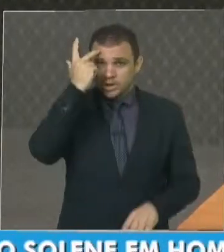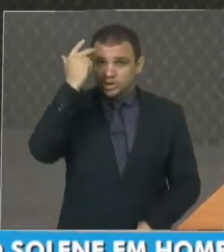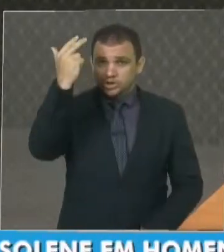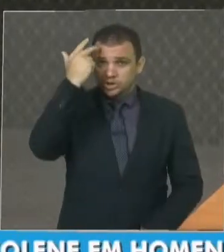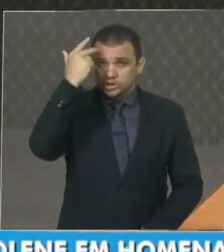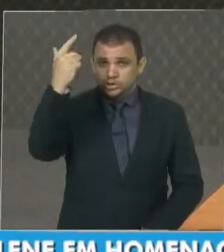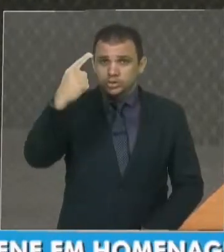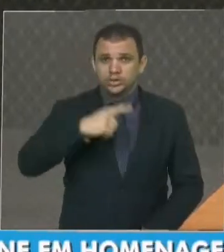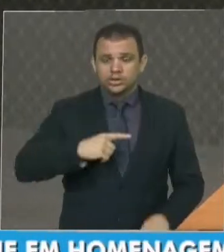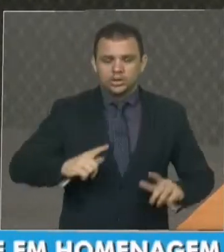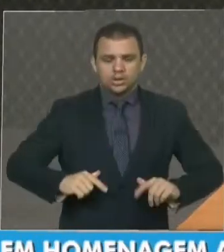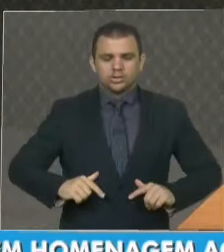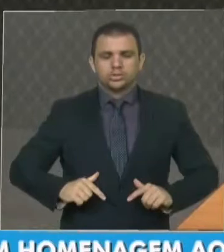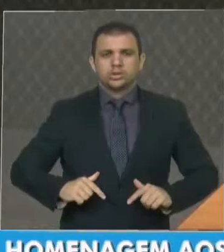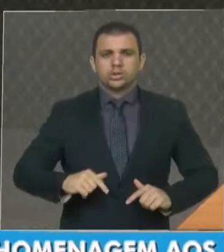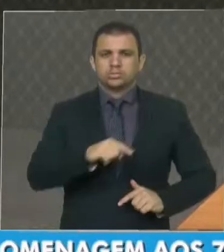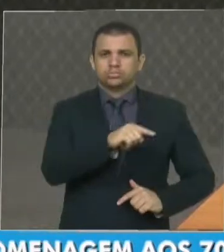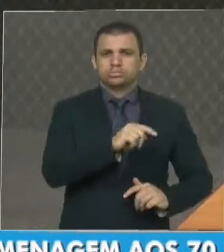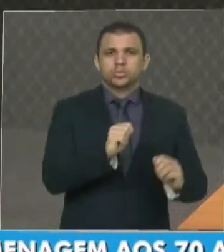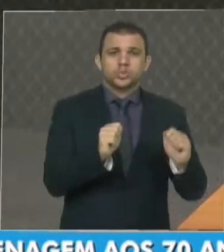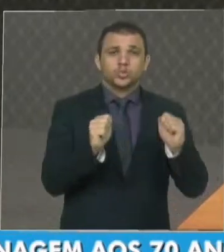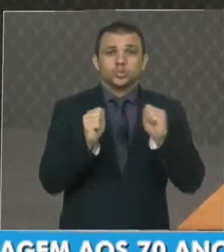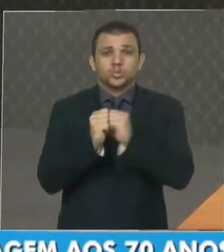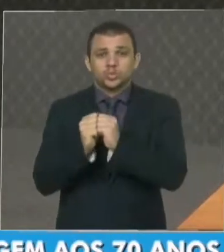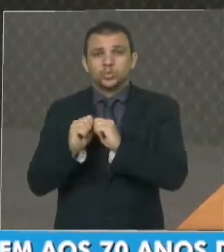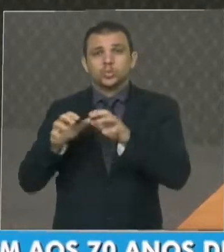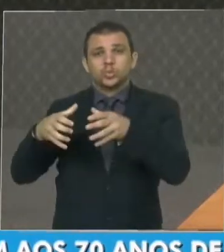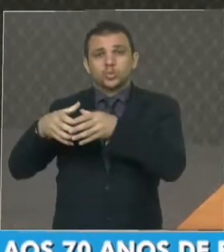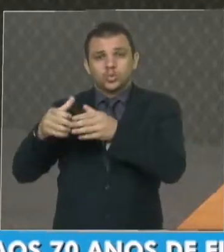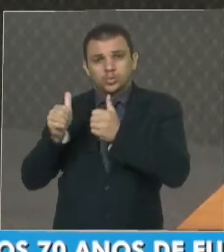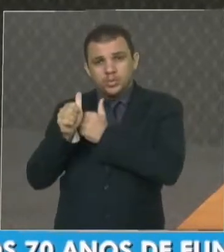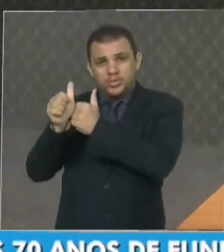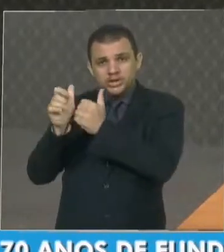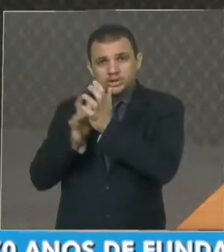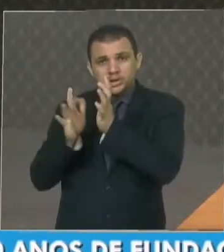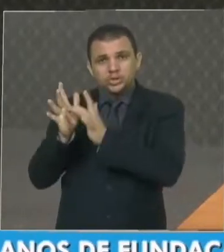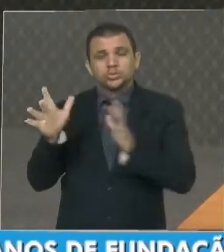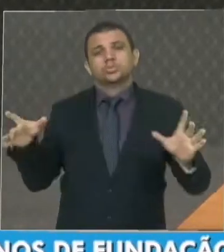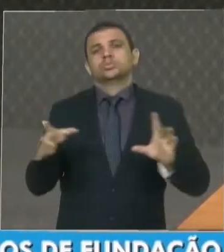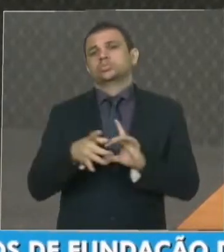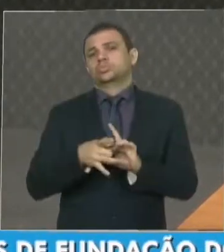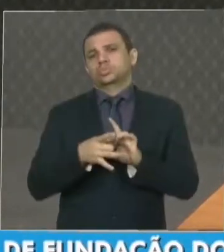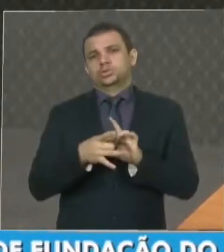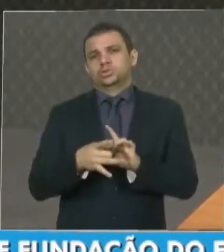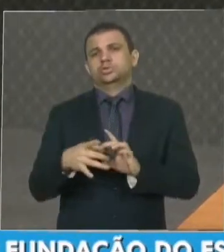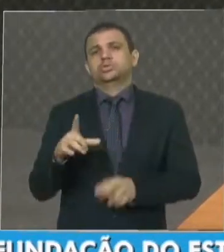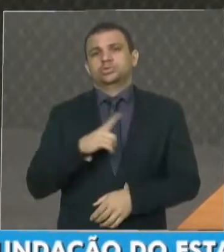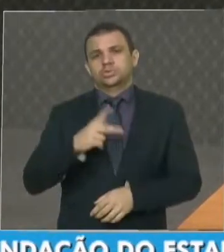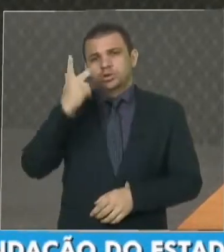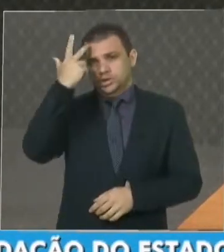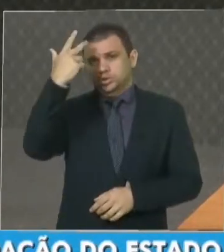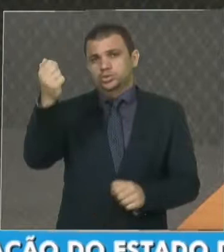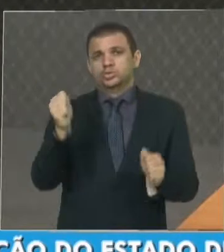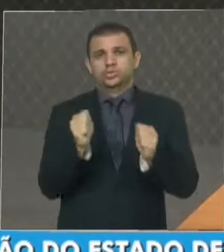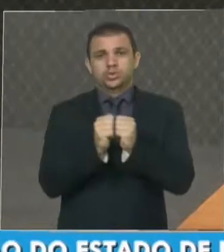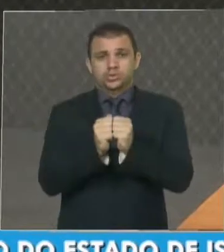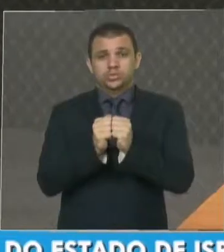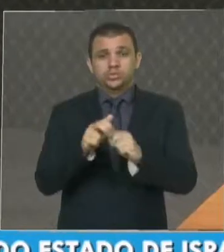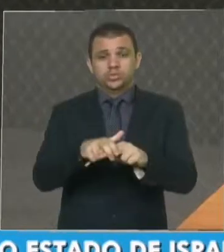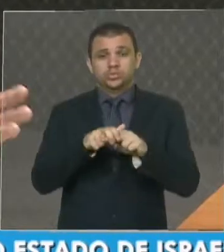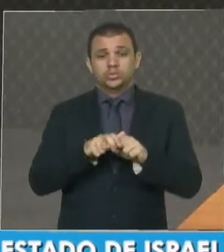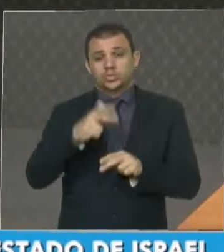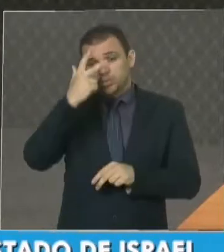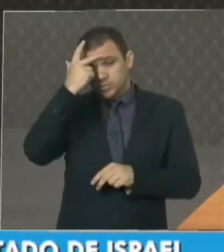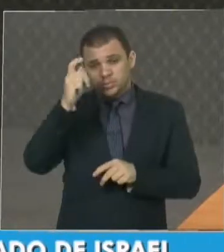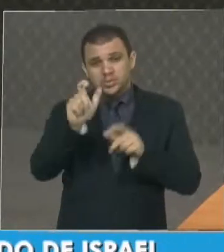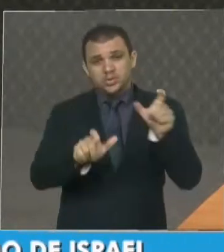com os judeus, com cristãos, não pode separar, essa história está juntos e pessoas que querem